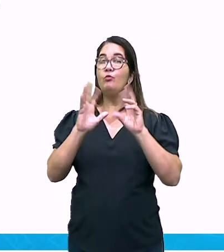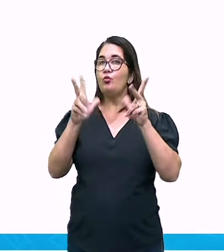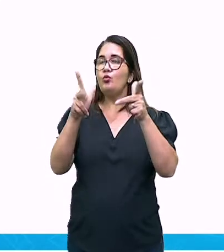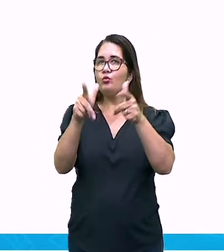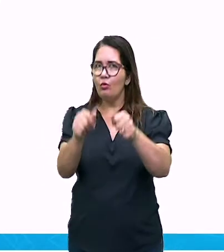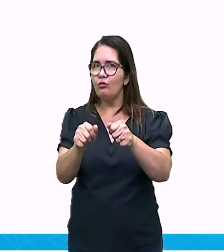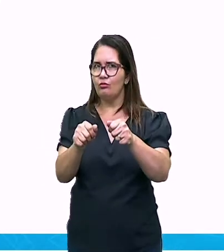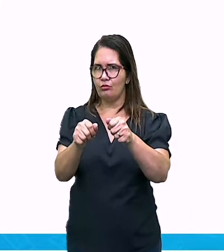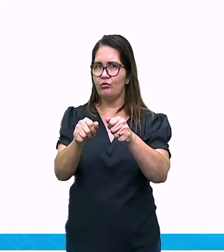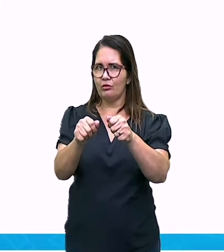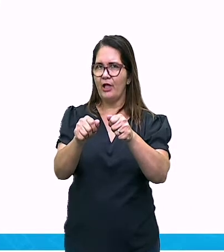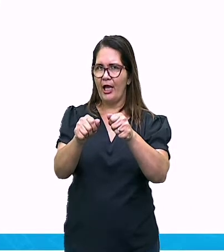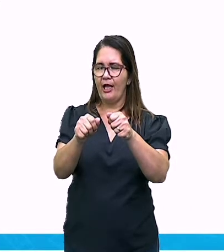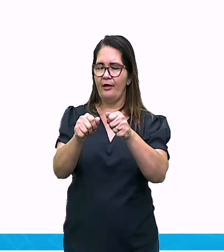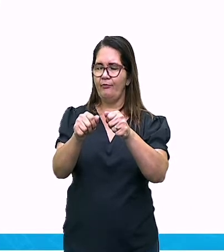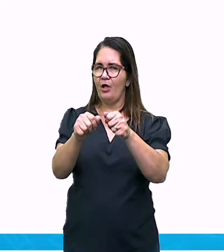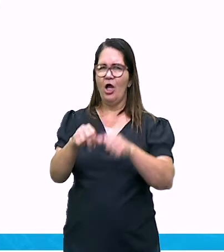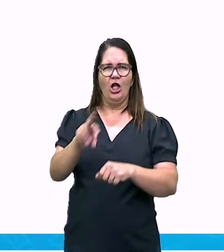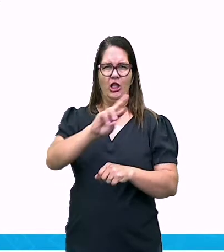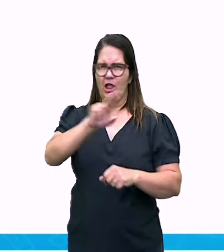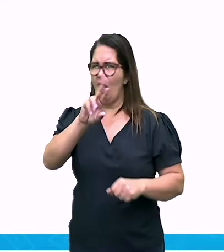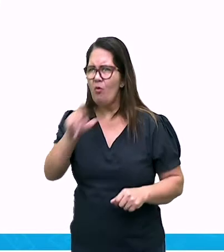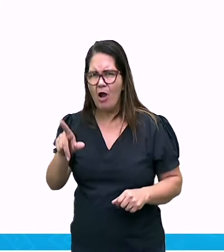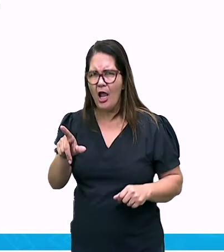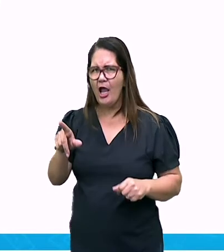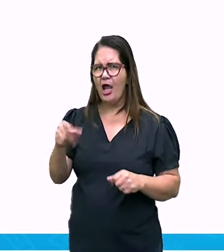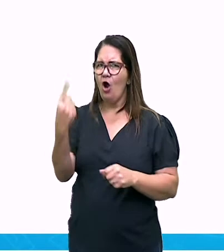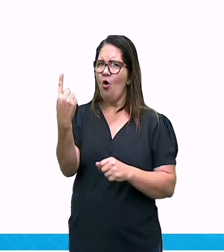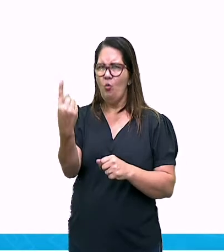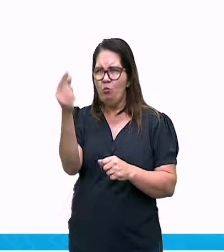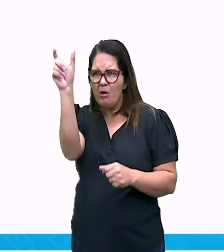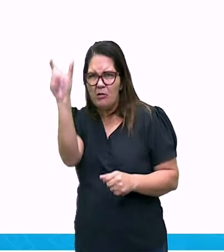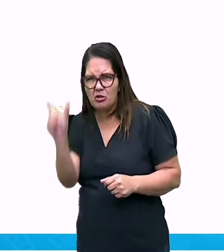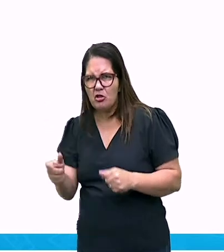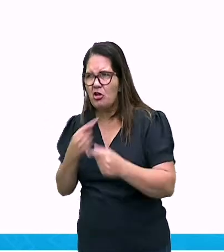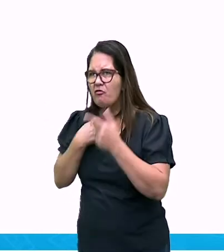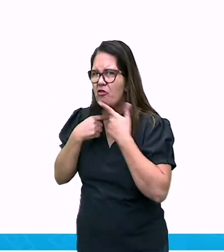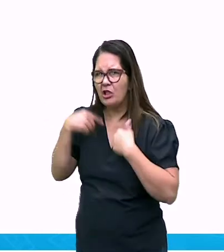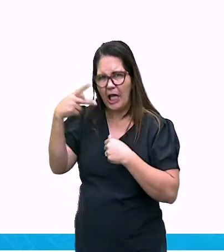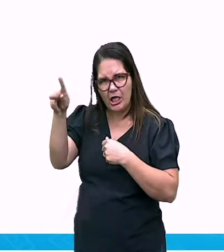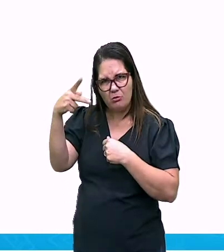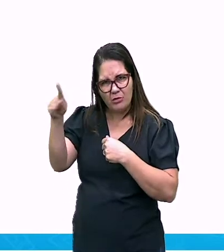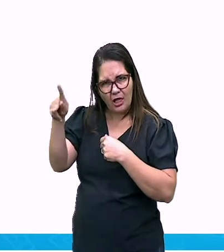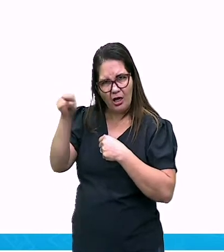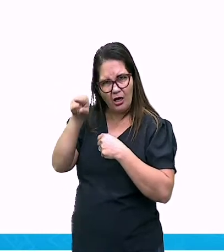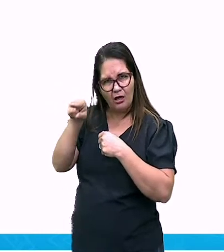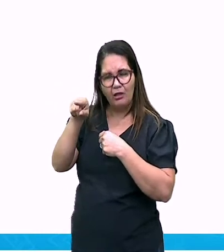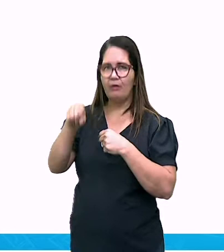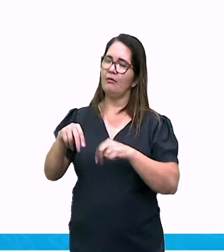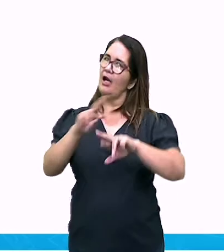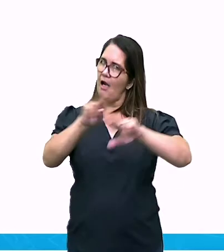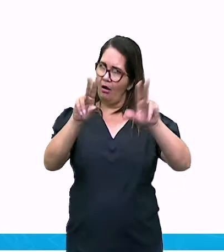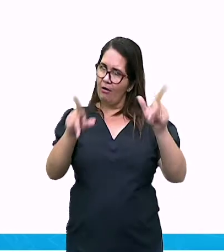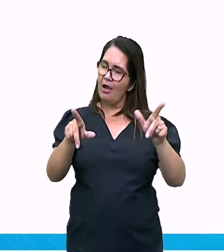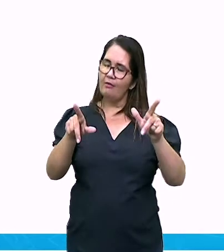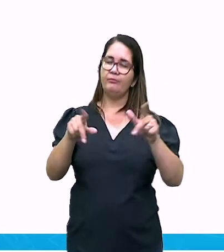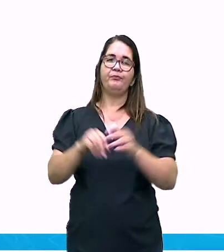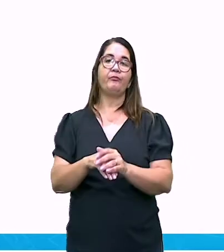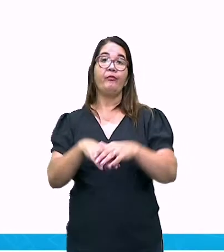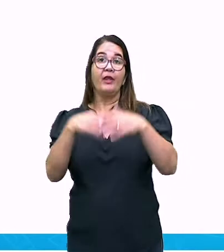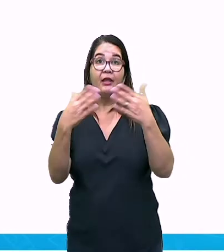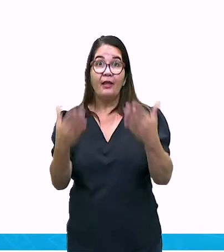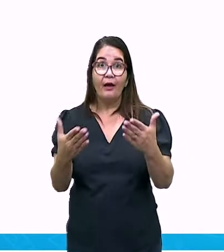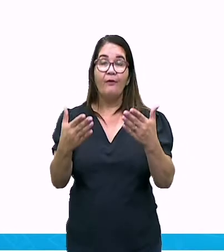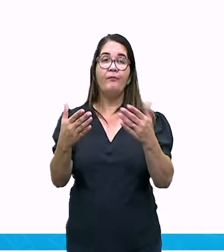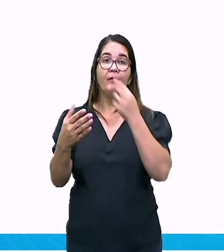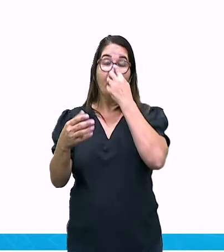viver em sociedade. É uma das coisas para se viver em sociedade. O meio em que esse grupo estava